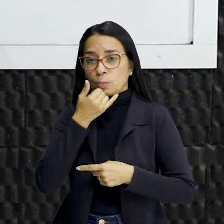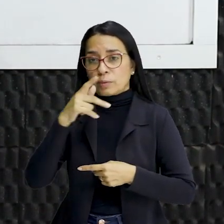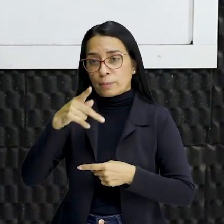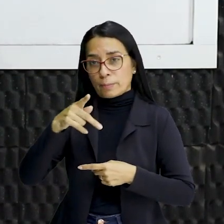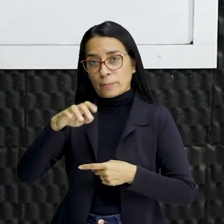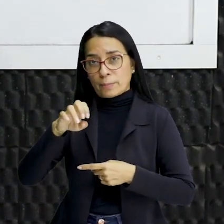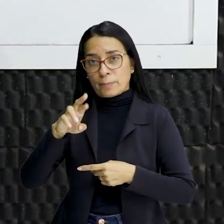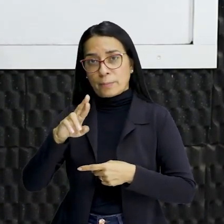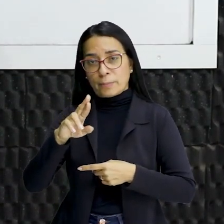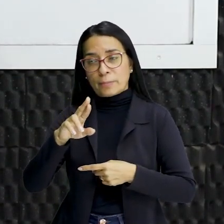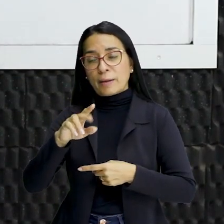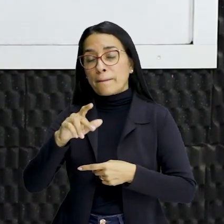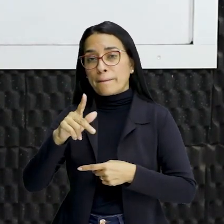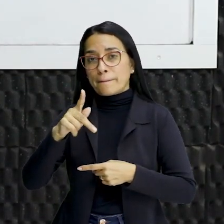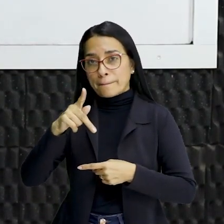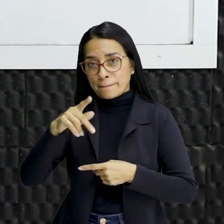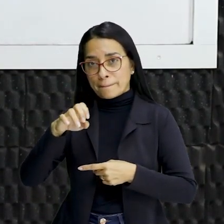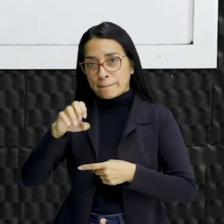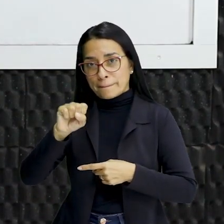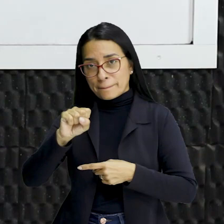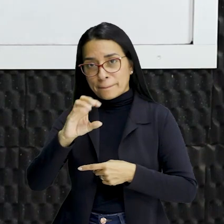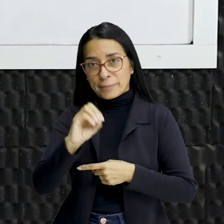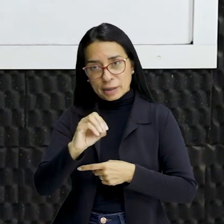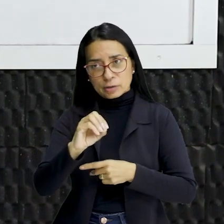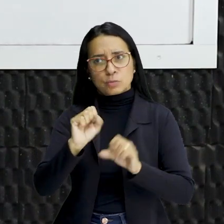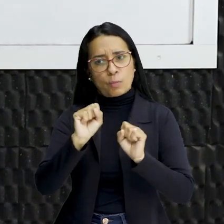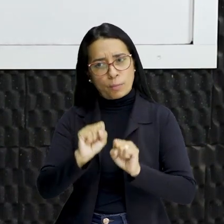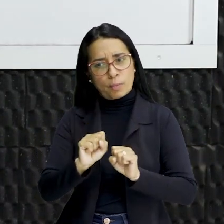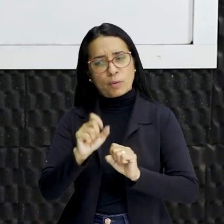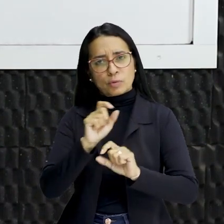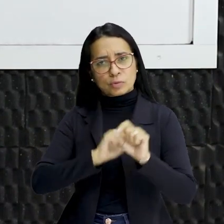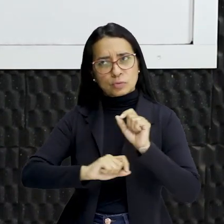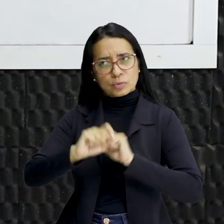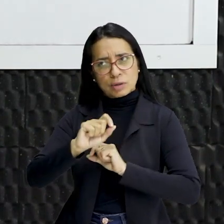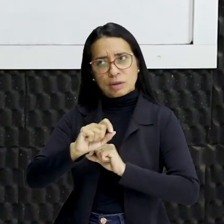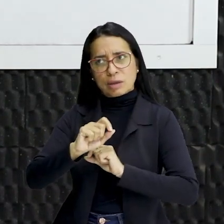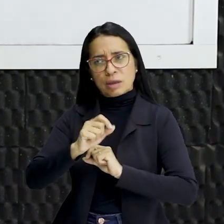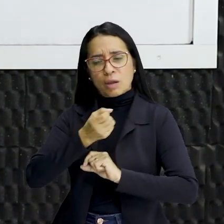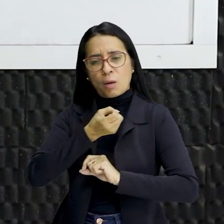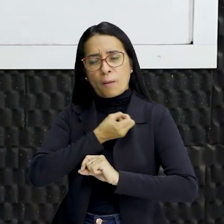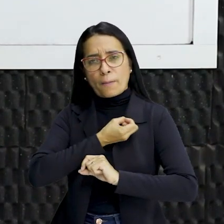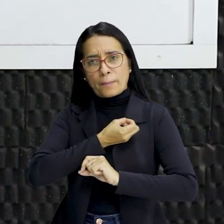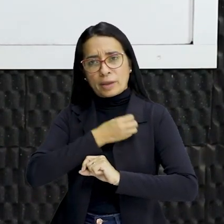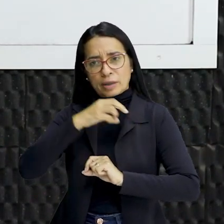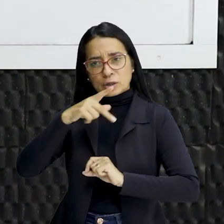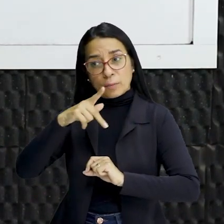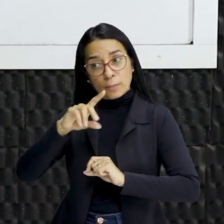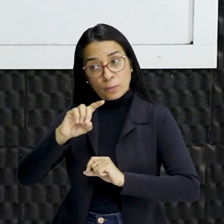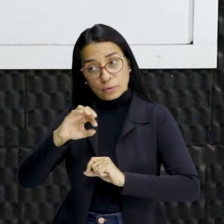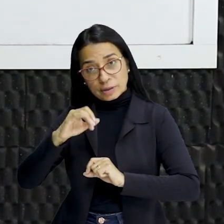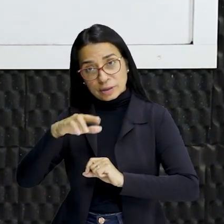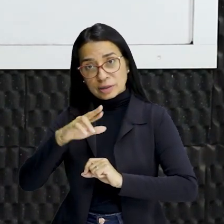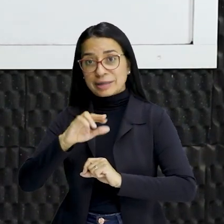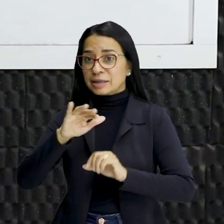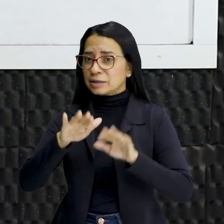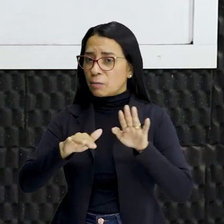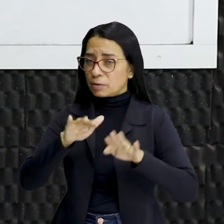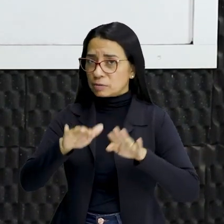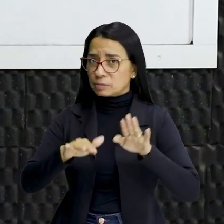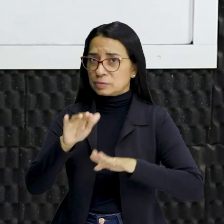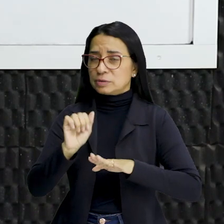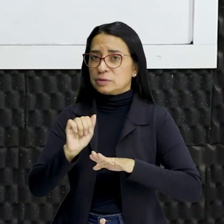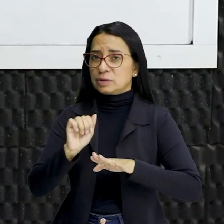aí é uma média ponderada masturno esse peso ele pode ser também ele funciona também